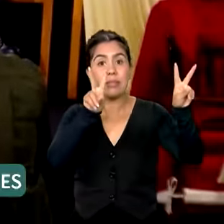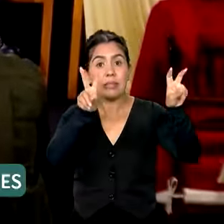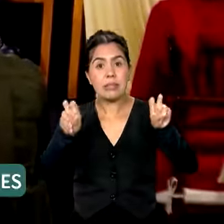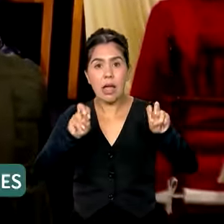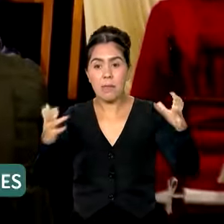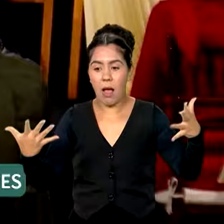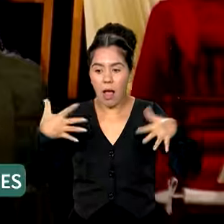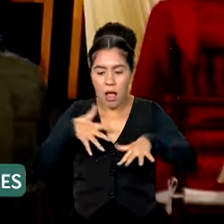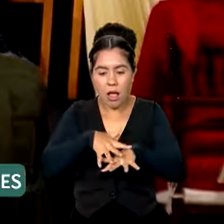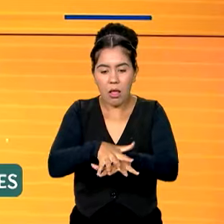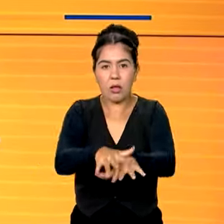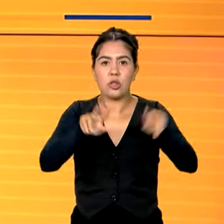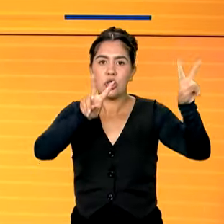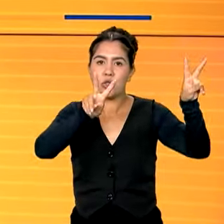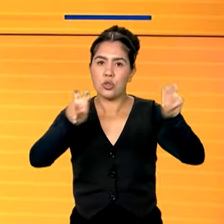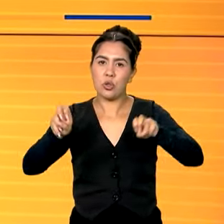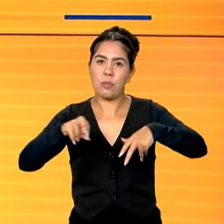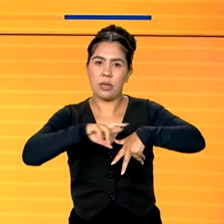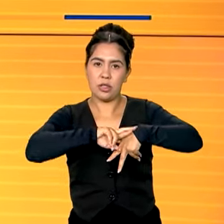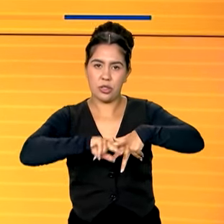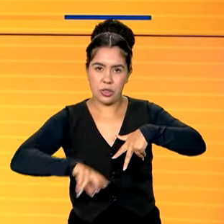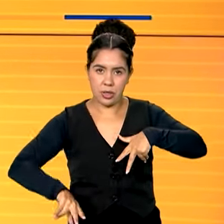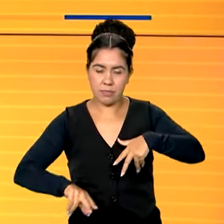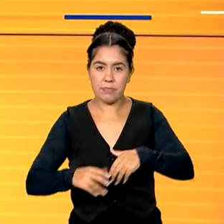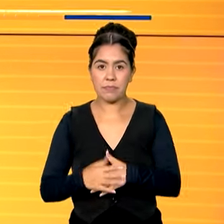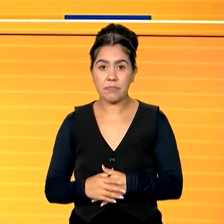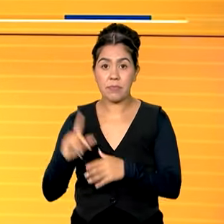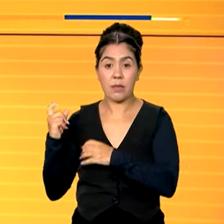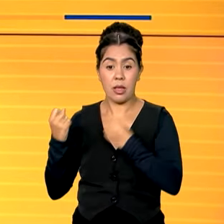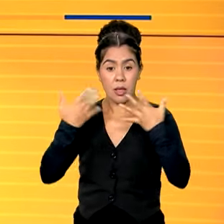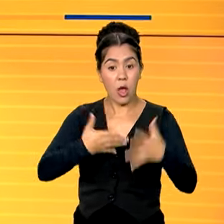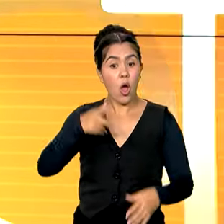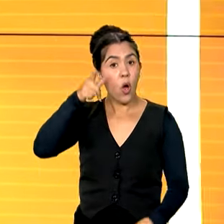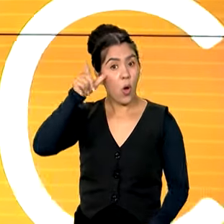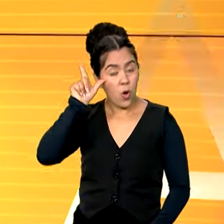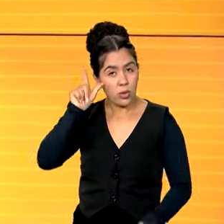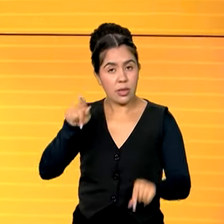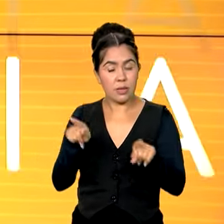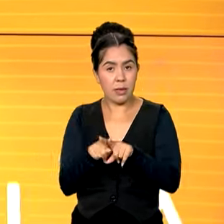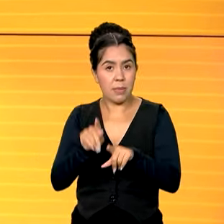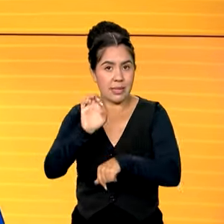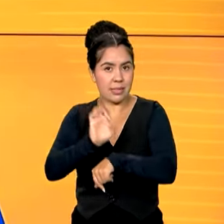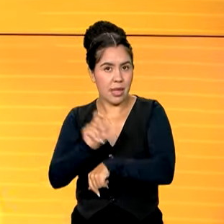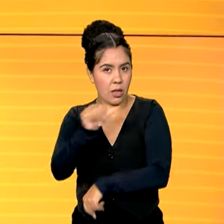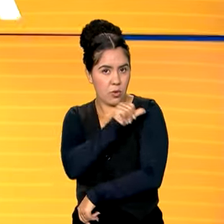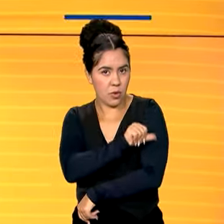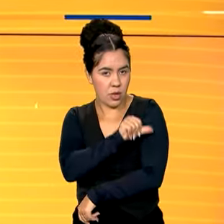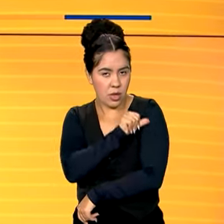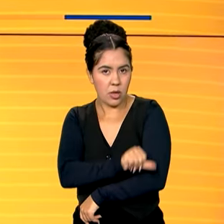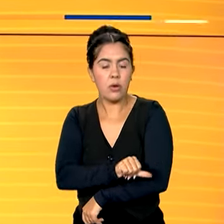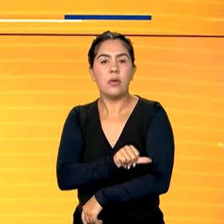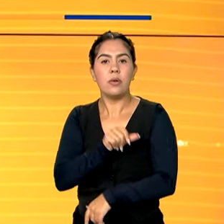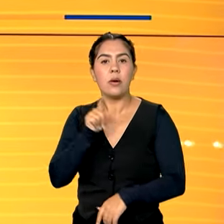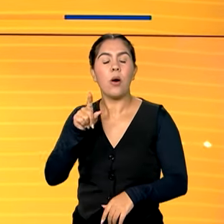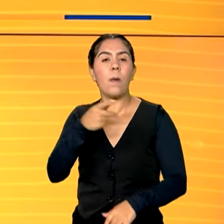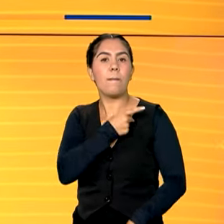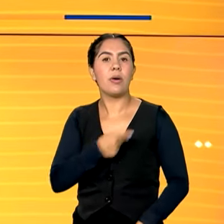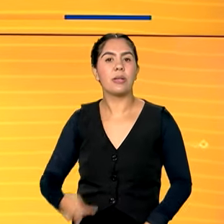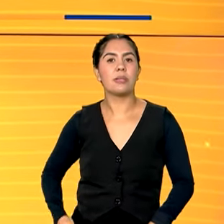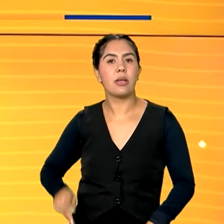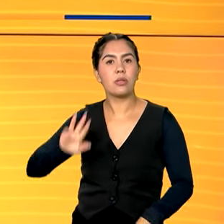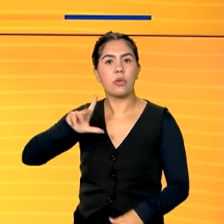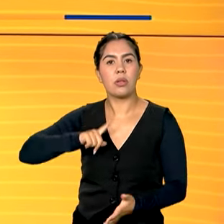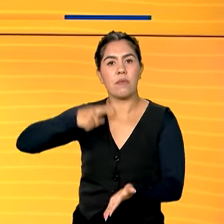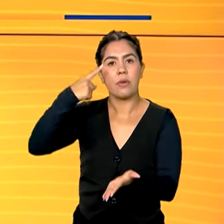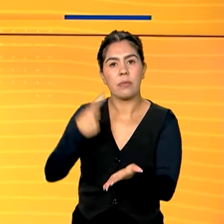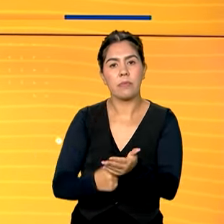a questão de gênero. E ontem, também no Rio de Janeiro, como parte das agendas do G20, o presidente Lula se reuniu